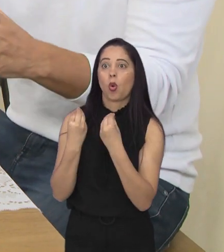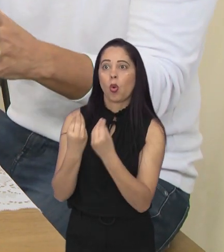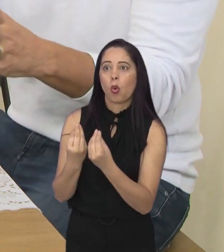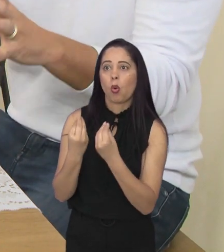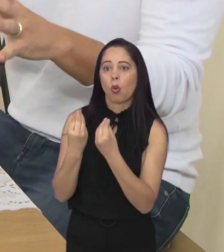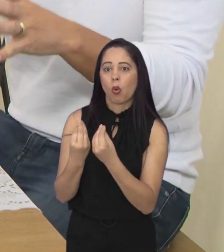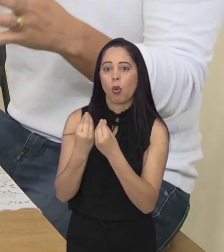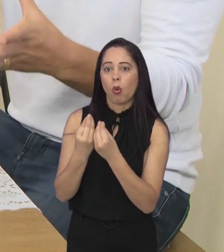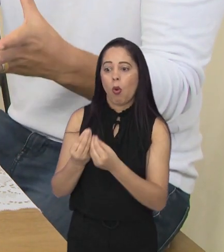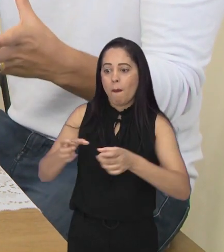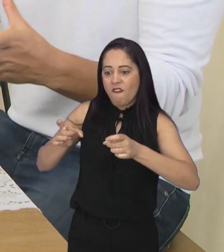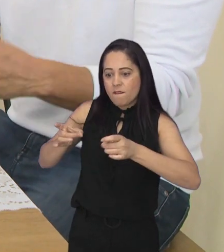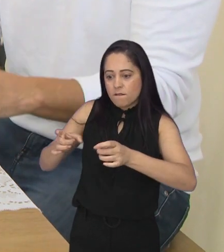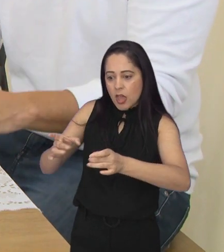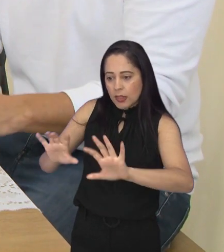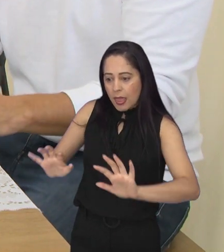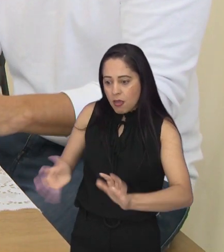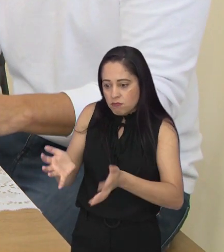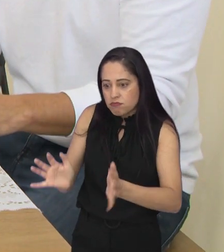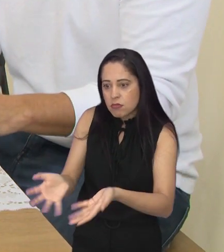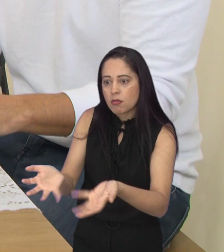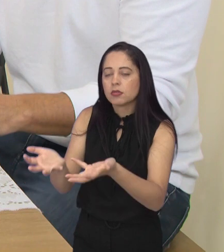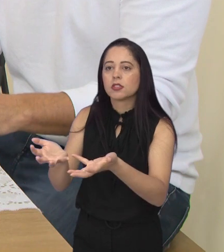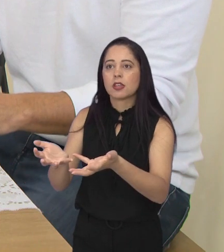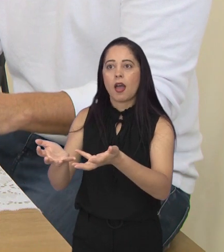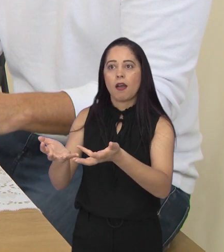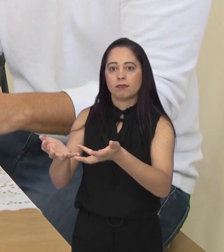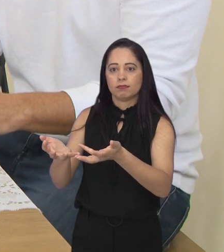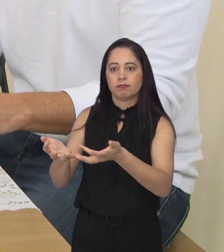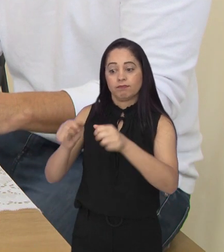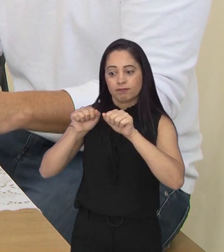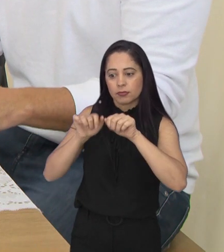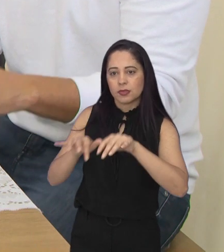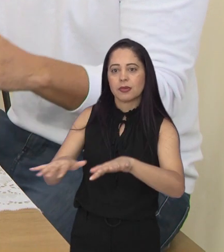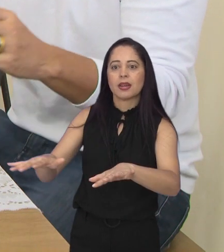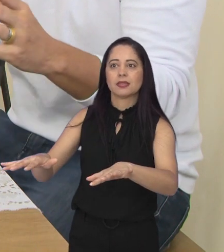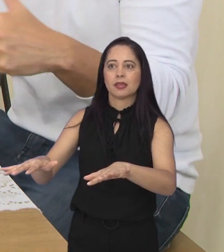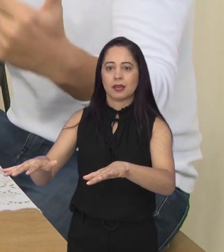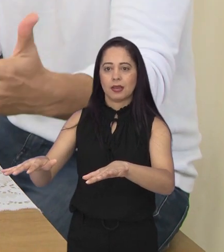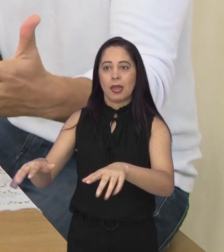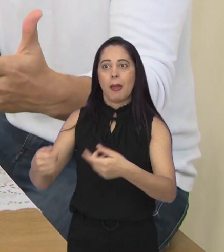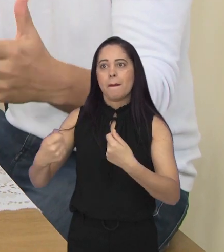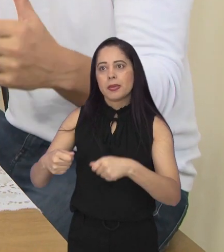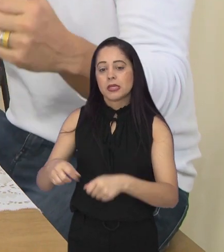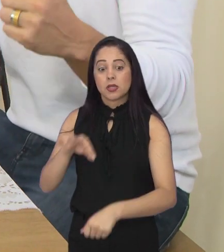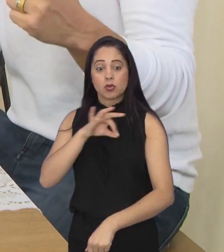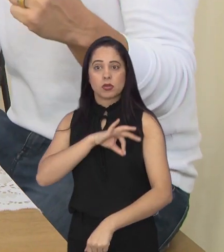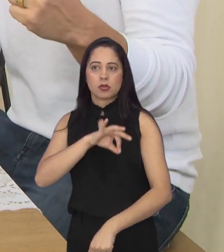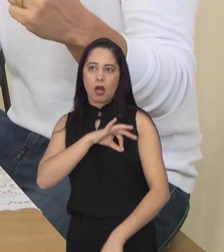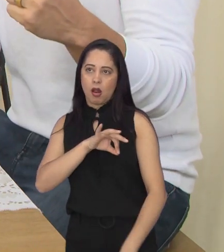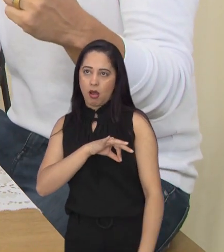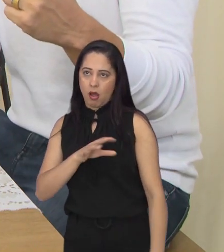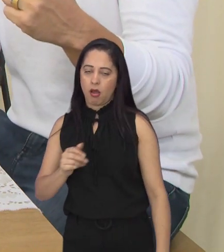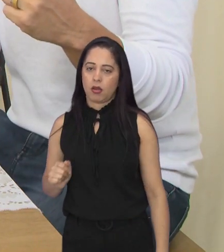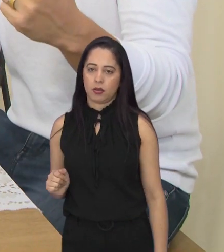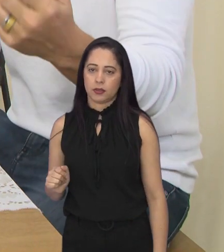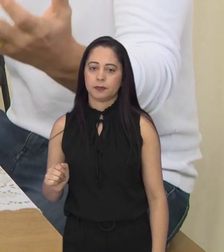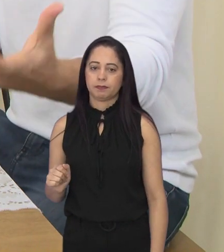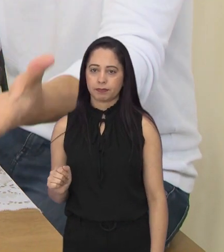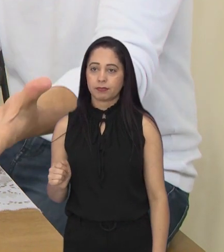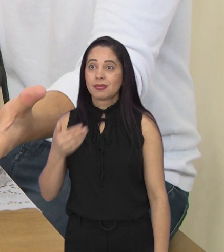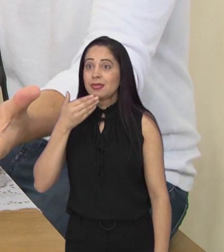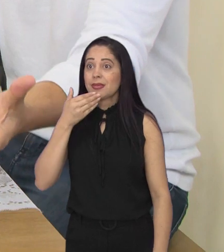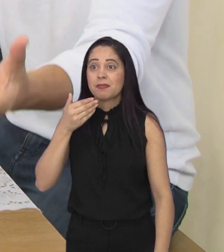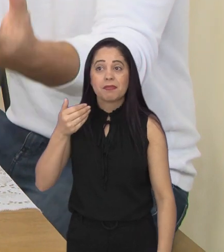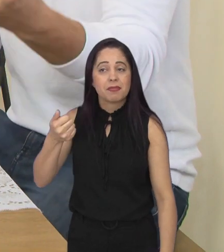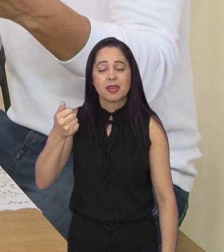como que nós íamos impulsionar esse projeto para que a gente pudesse realmente viver disso, conseguir